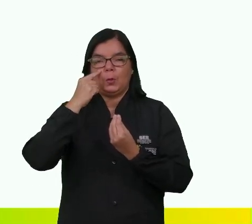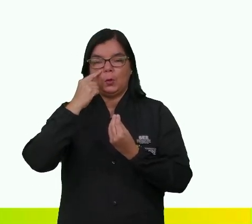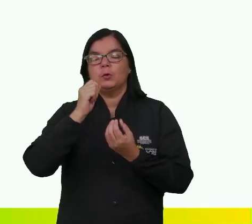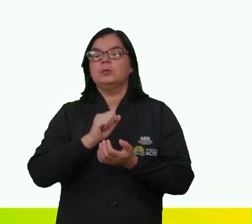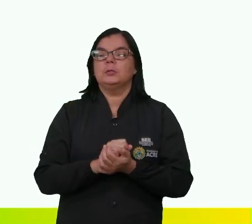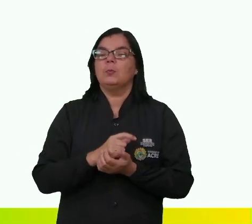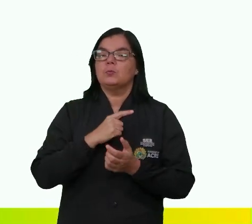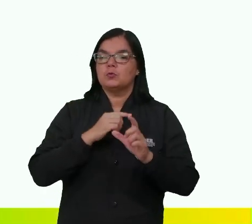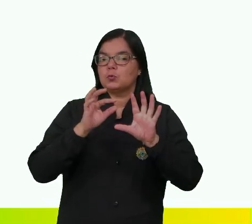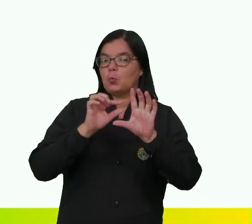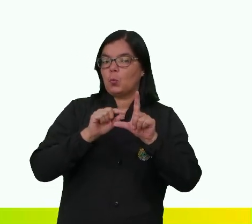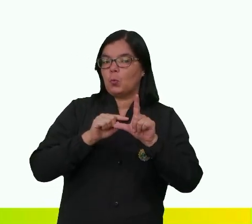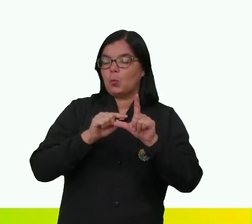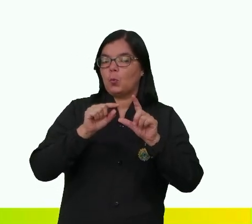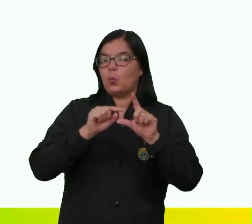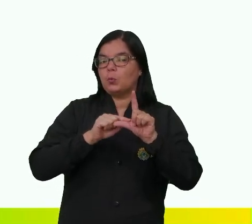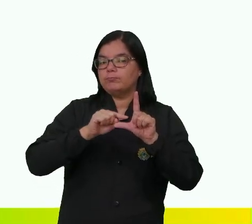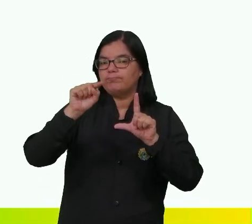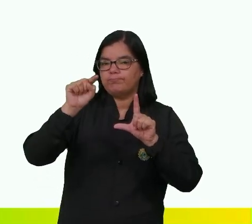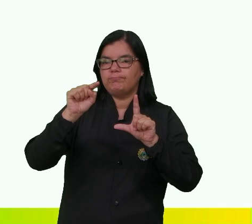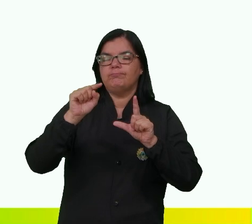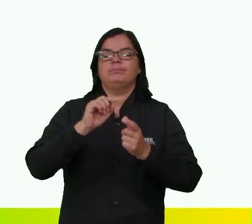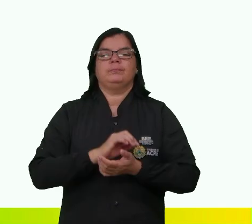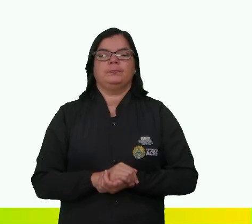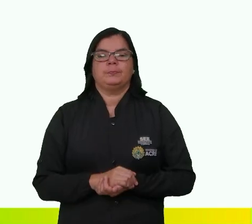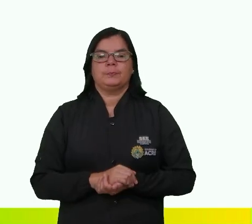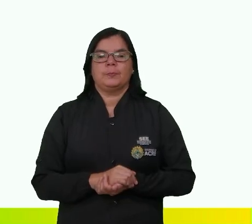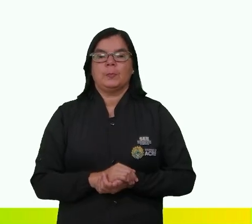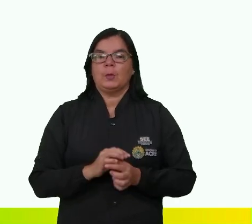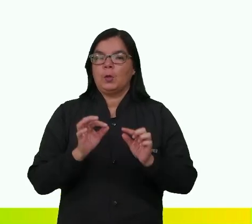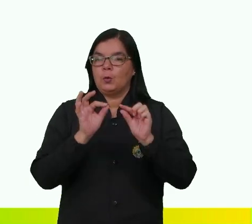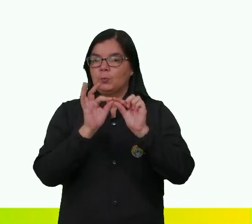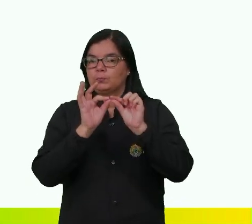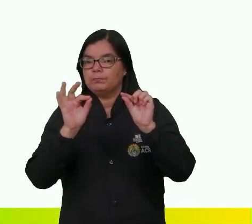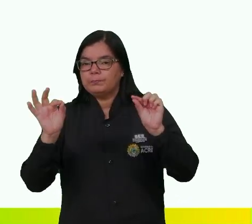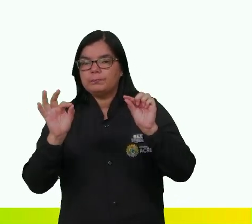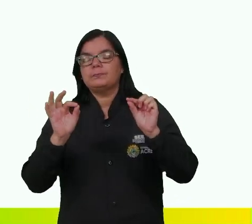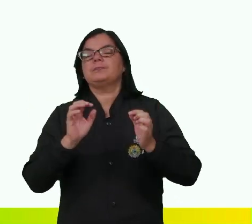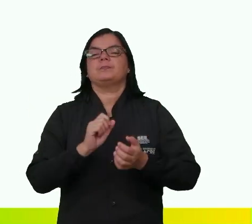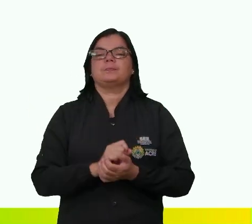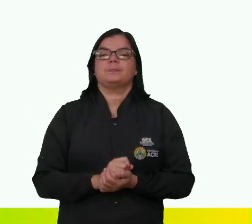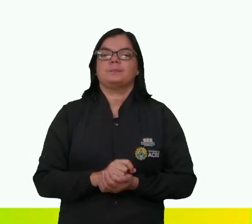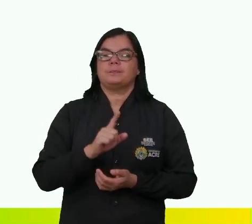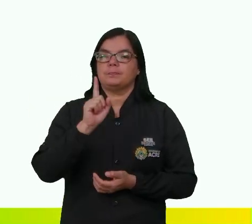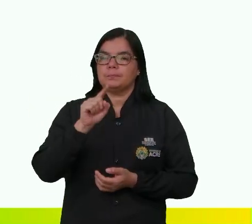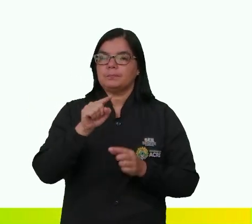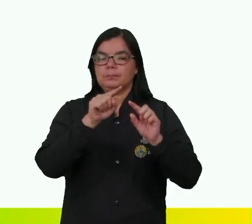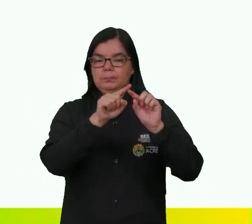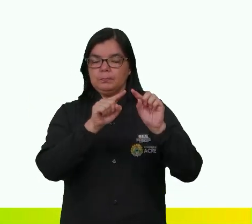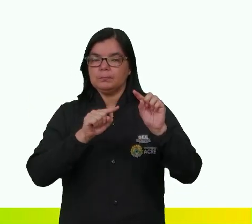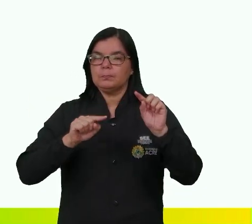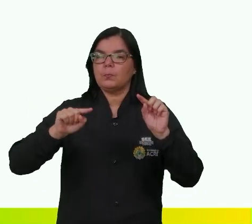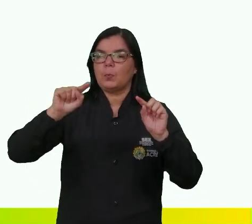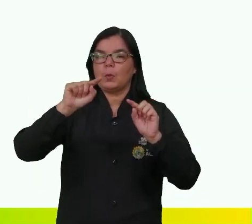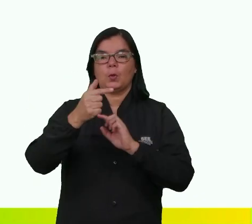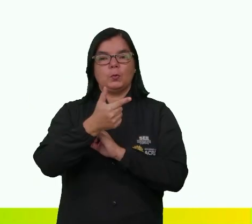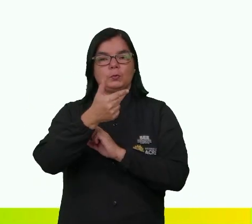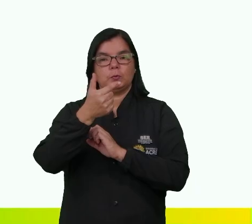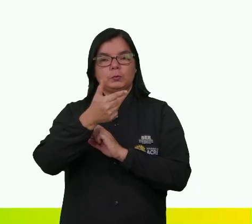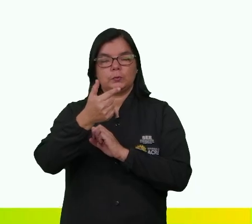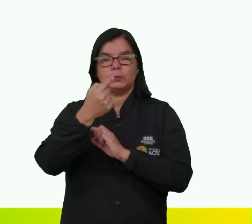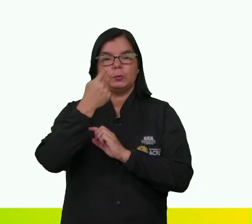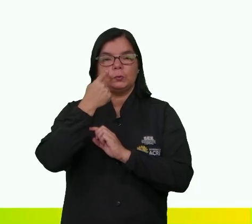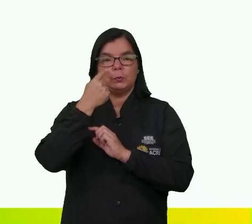função quadrática representando essas 2 situações. E o gráfico da função quadrática é uma parábola. Se você não lembra como é que é uma